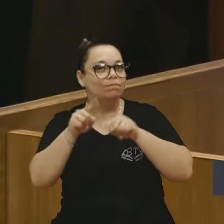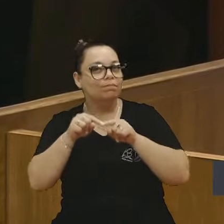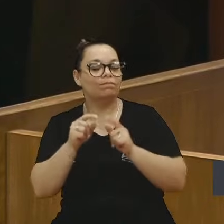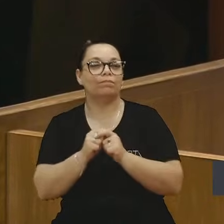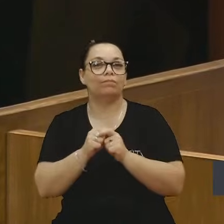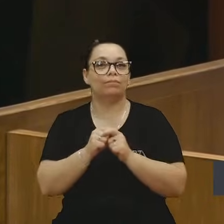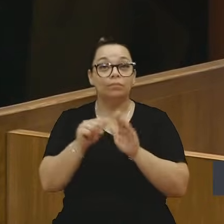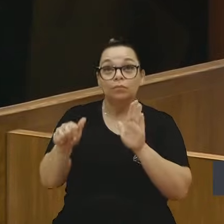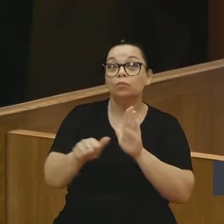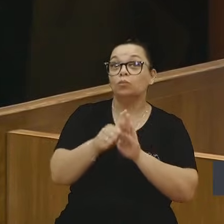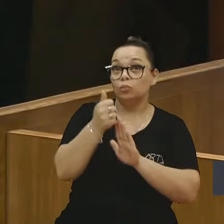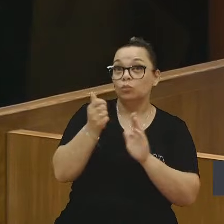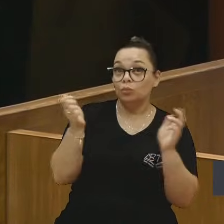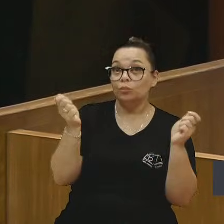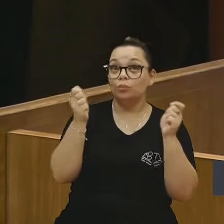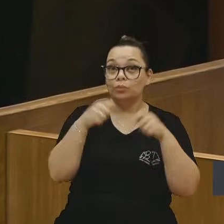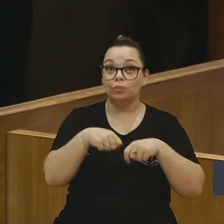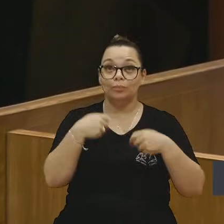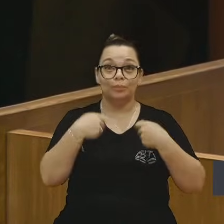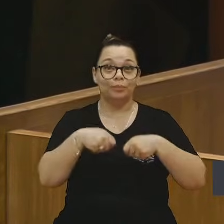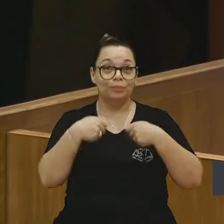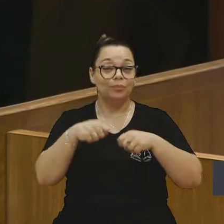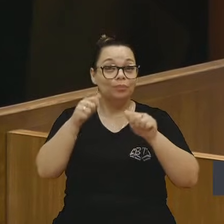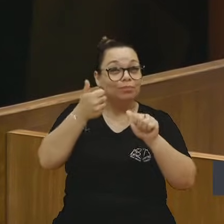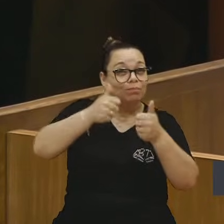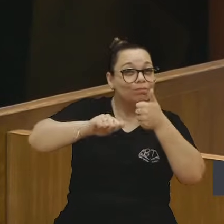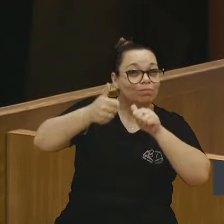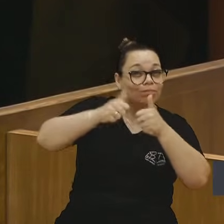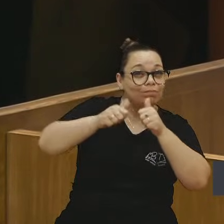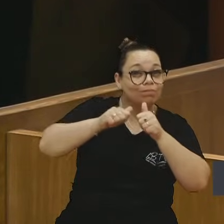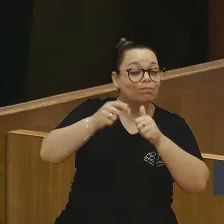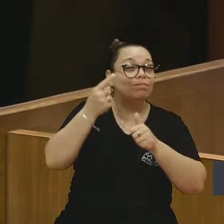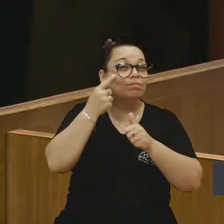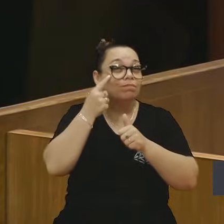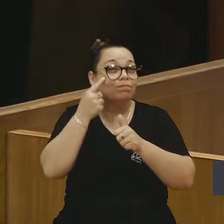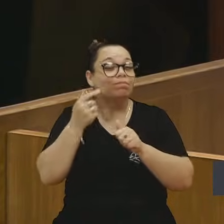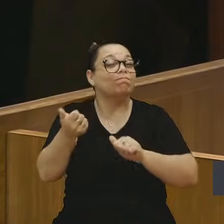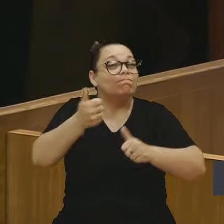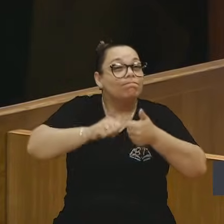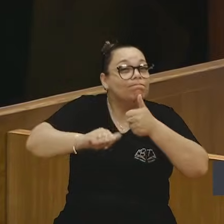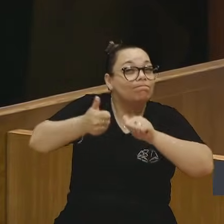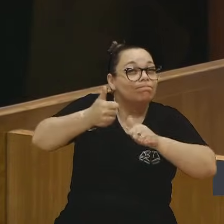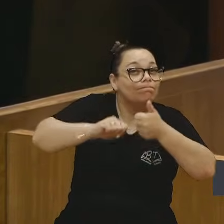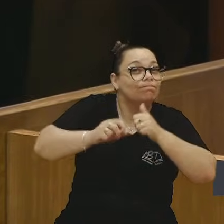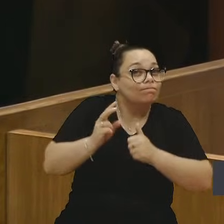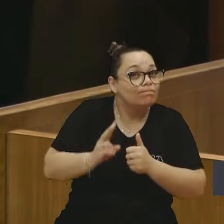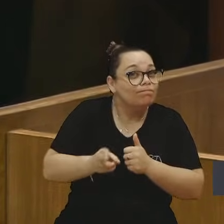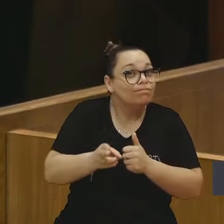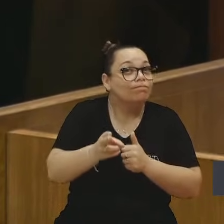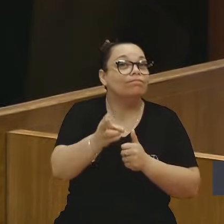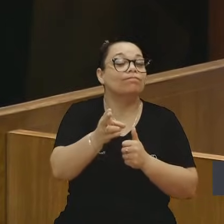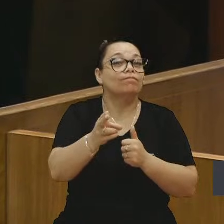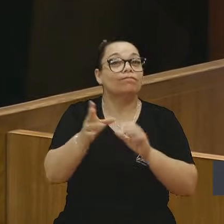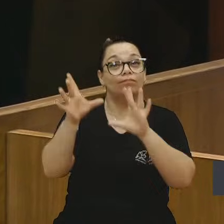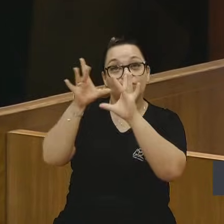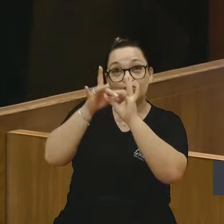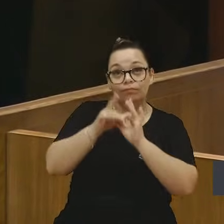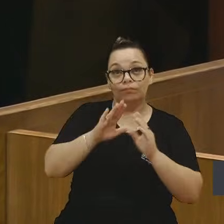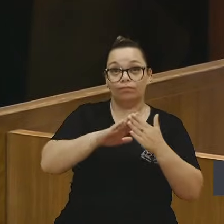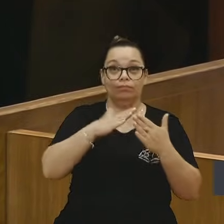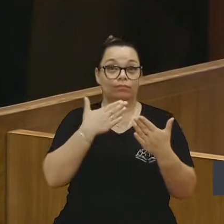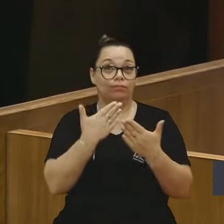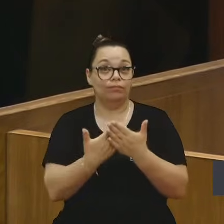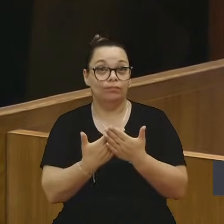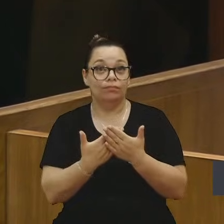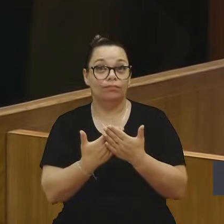e o nosso possível precisa ser avaliado e reavaliado de forma continuada, tanto no contexto da escola,